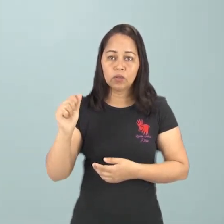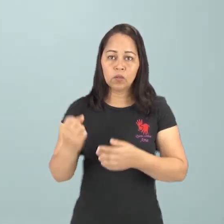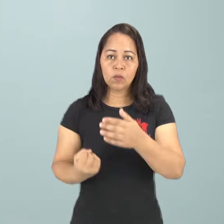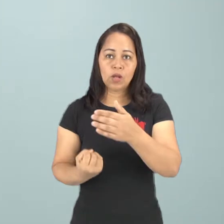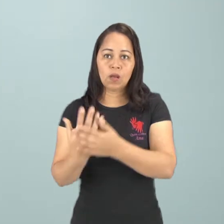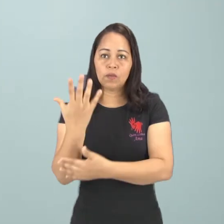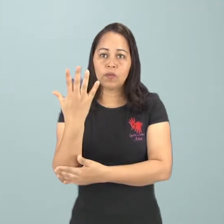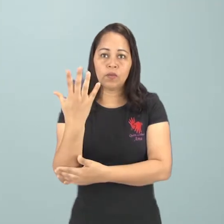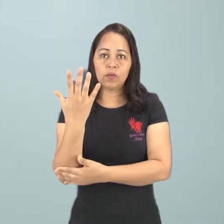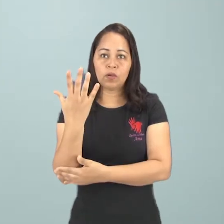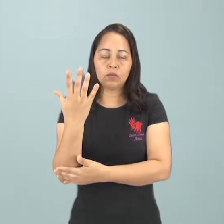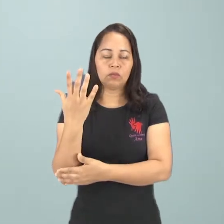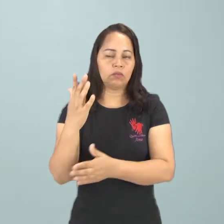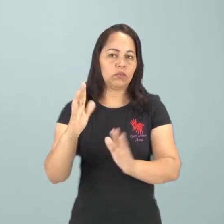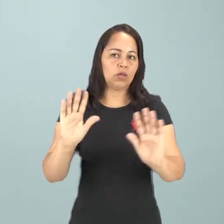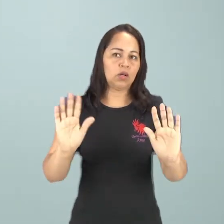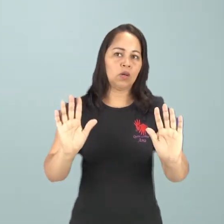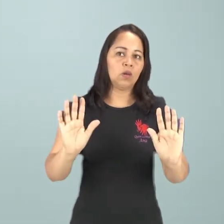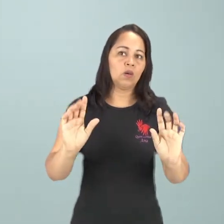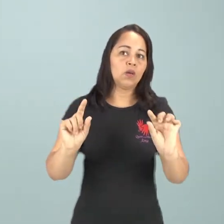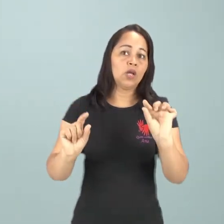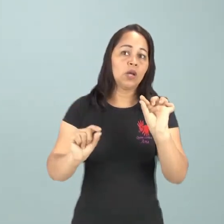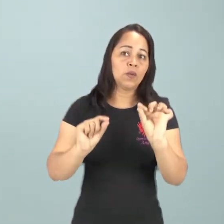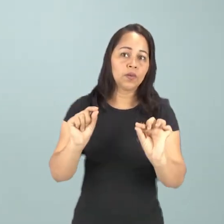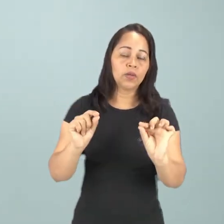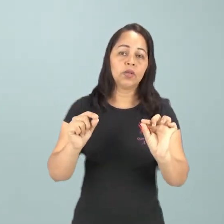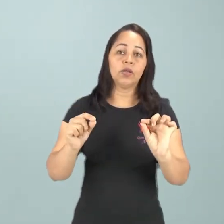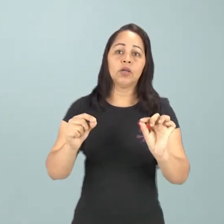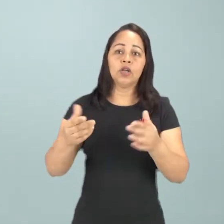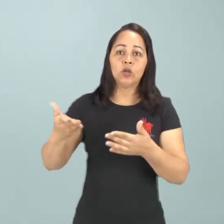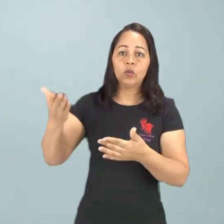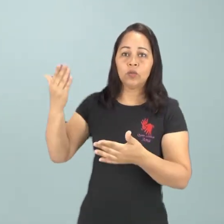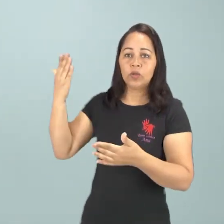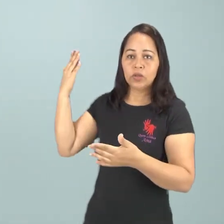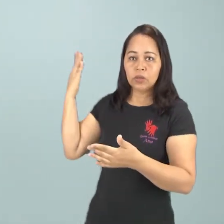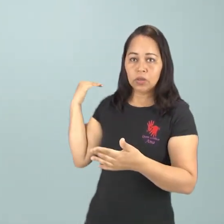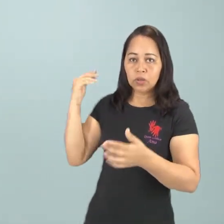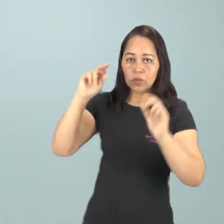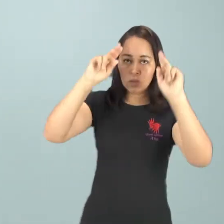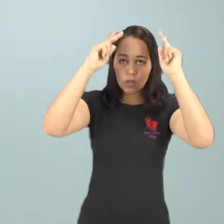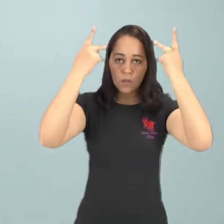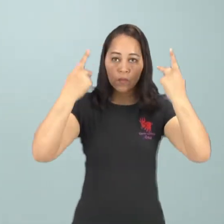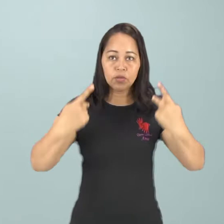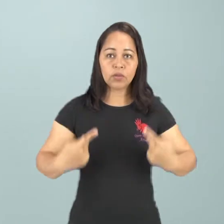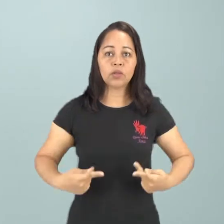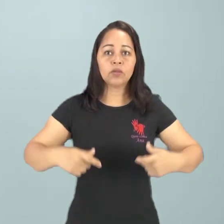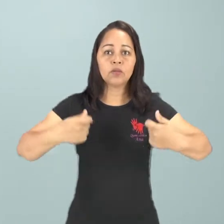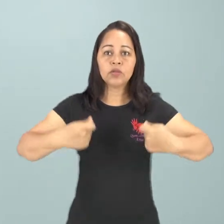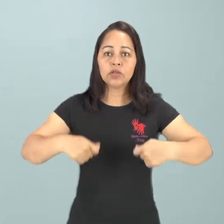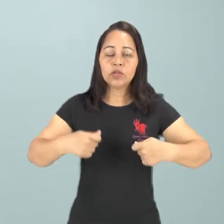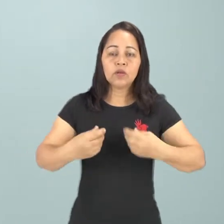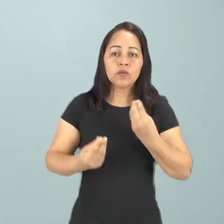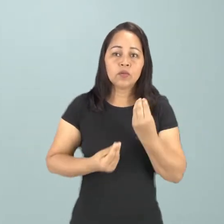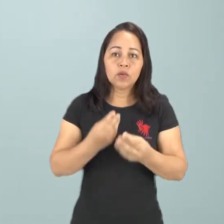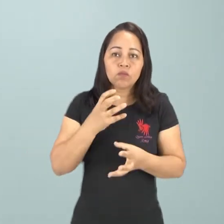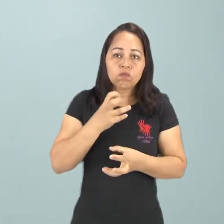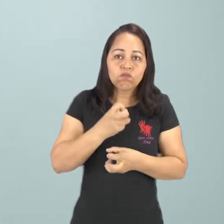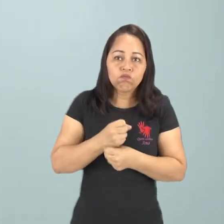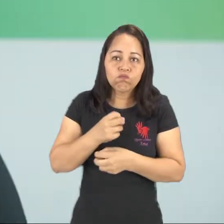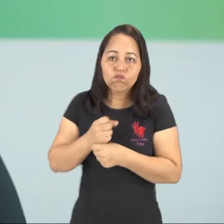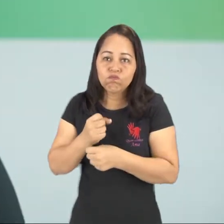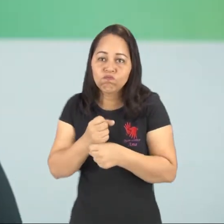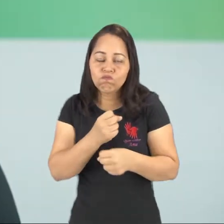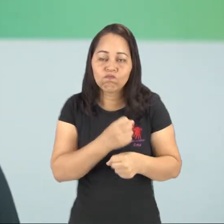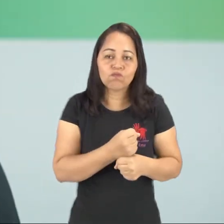Ela apareceu a partir sempre da necessidade da humanidade, do ser humano. Então, a partir